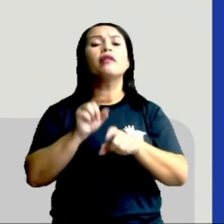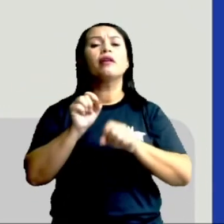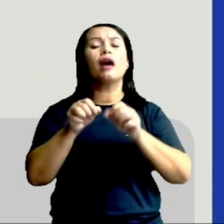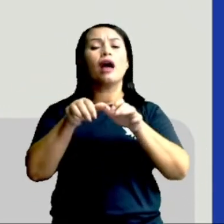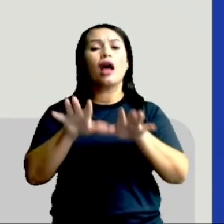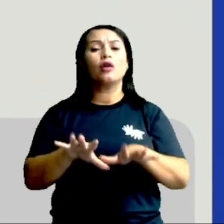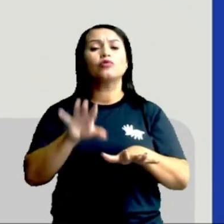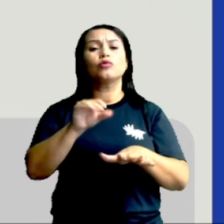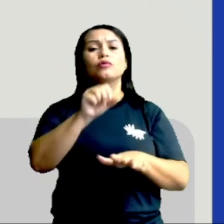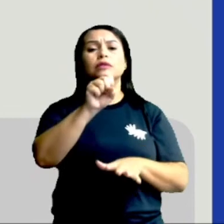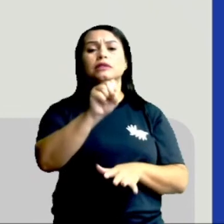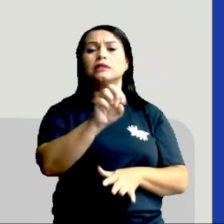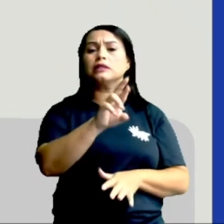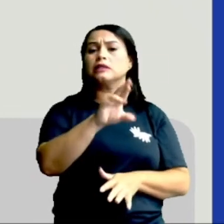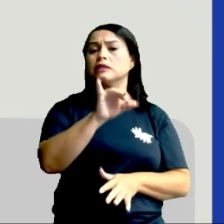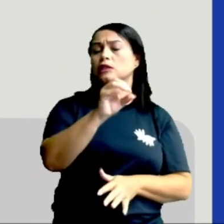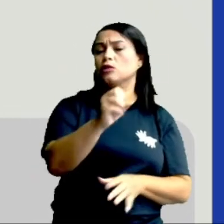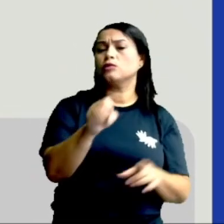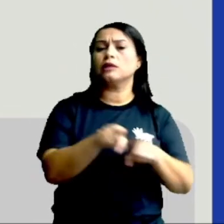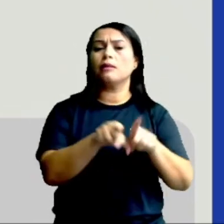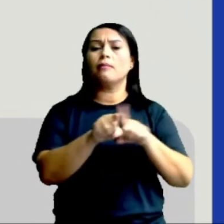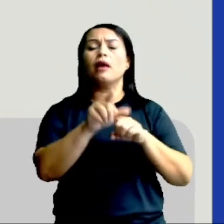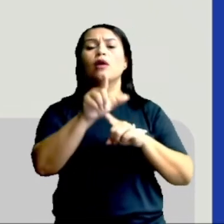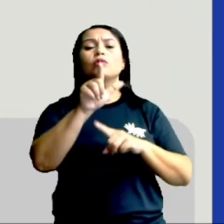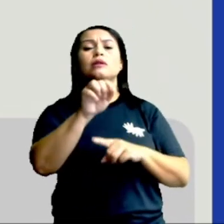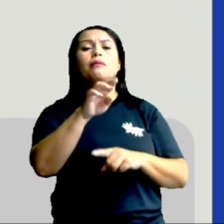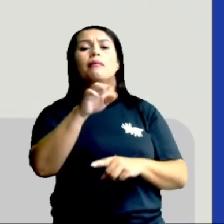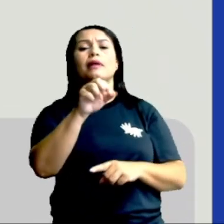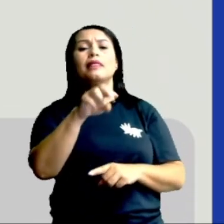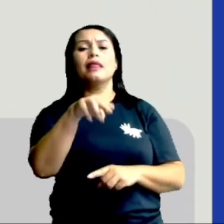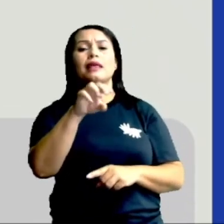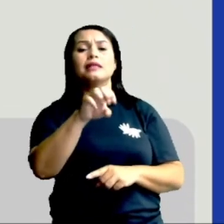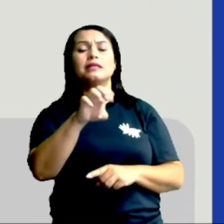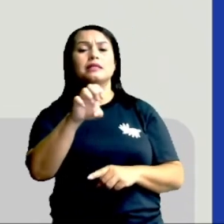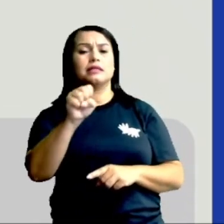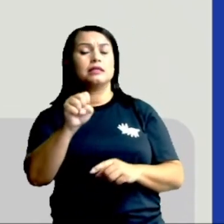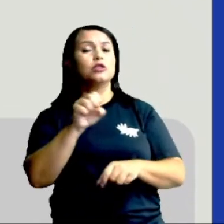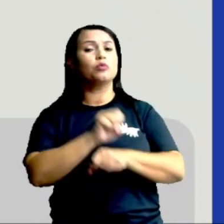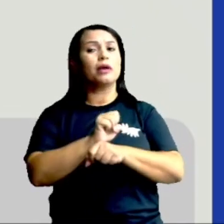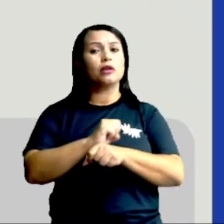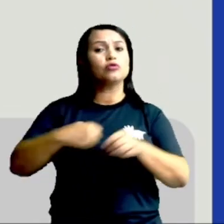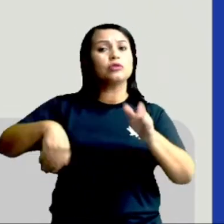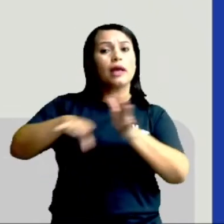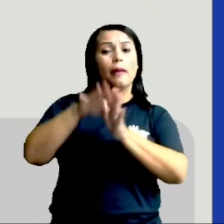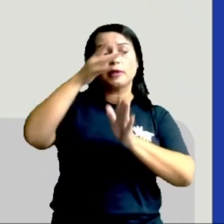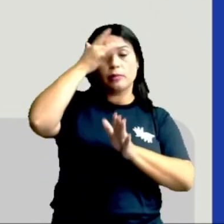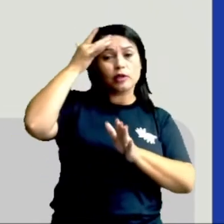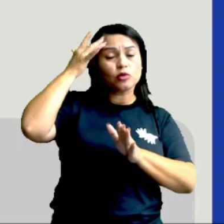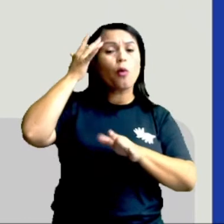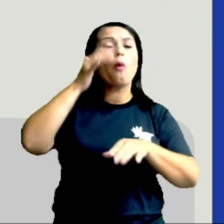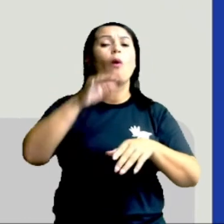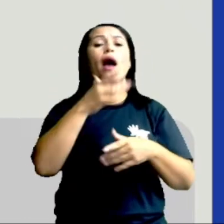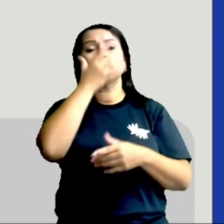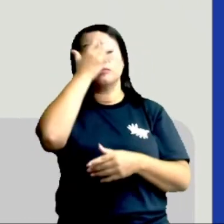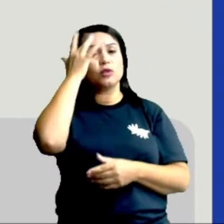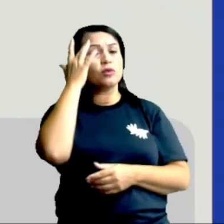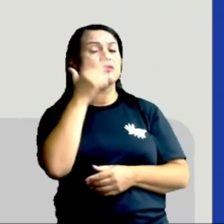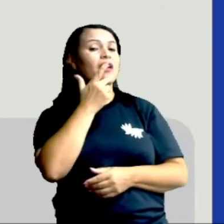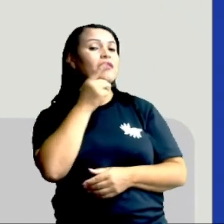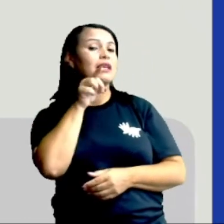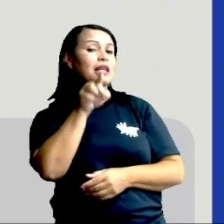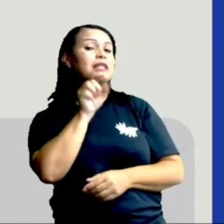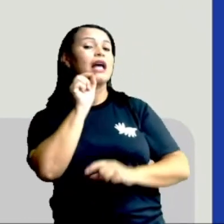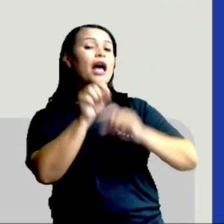abrindo caminho para a chegada de mais compatriotas. Os fregueses chamavam-os de turcos,